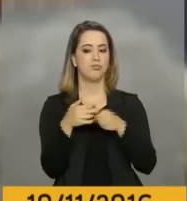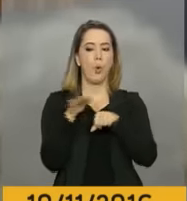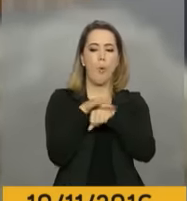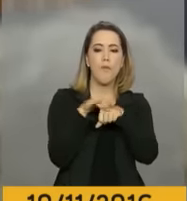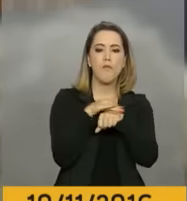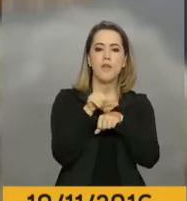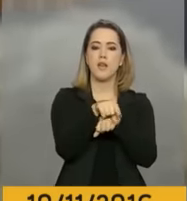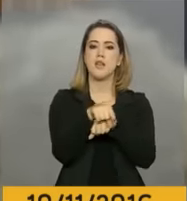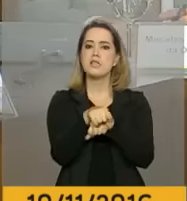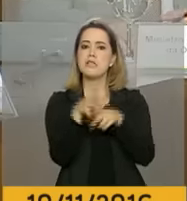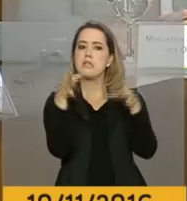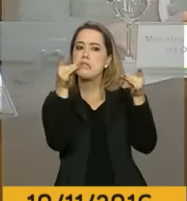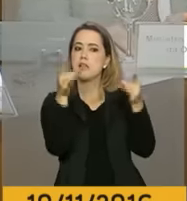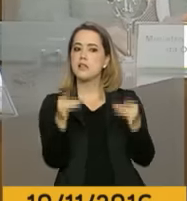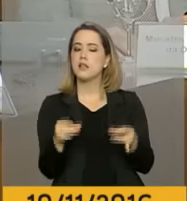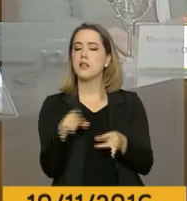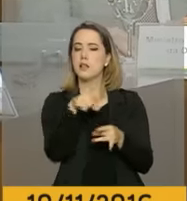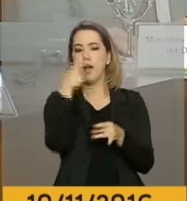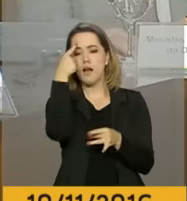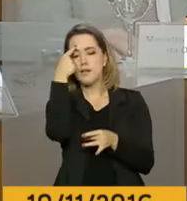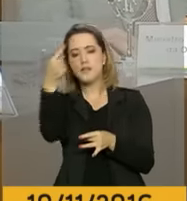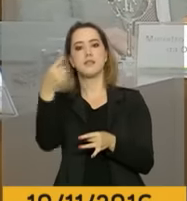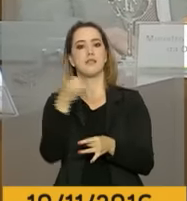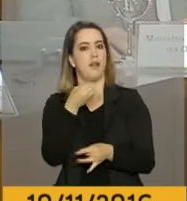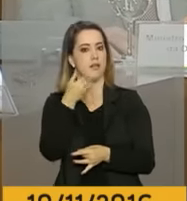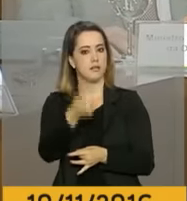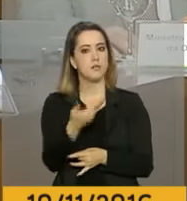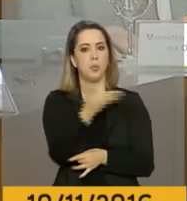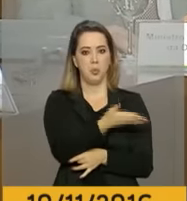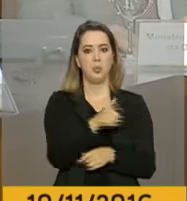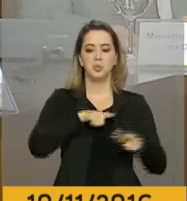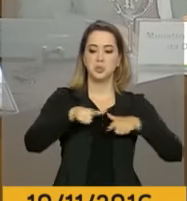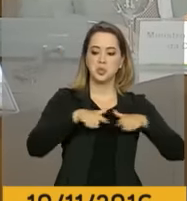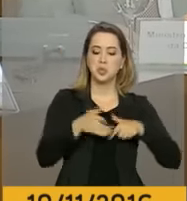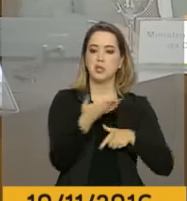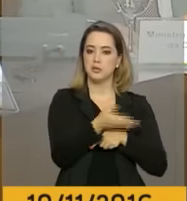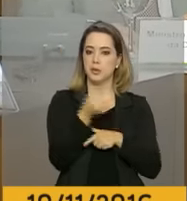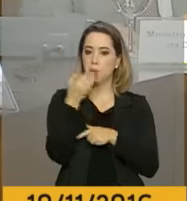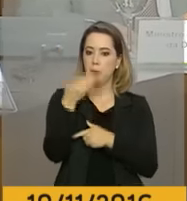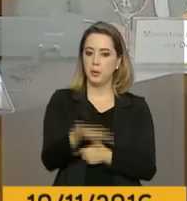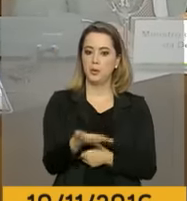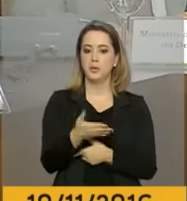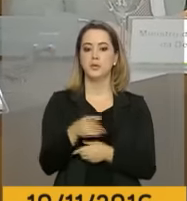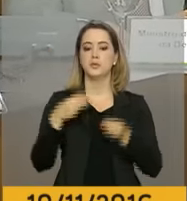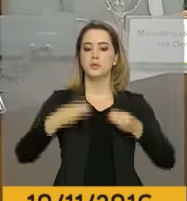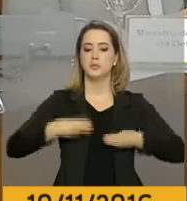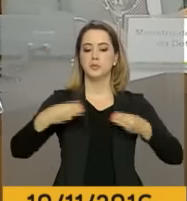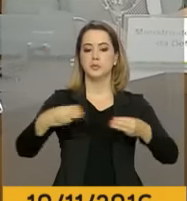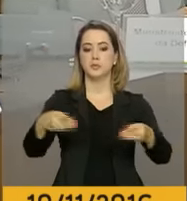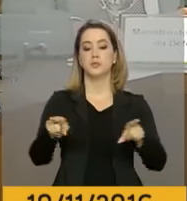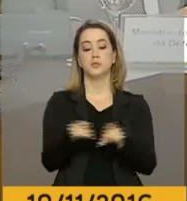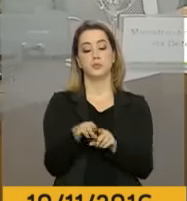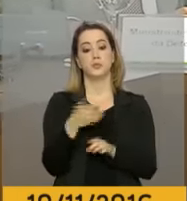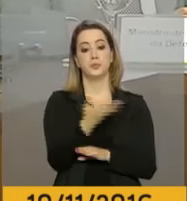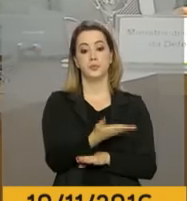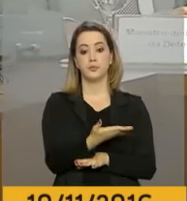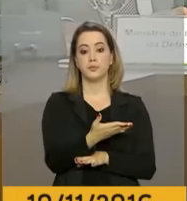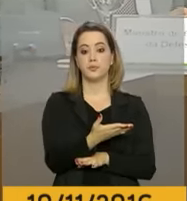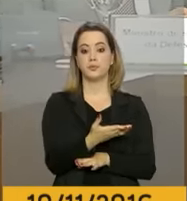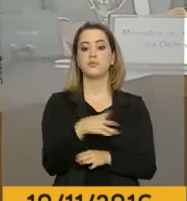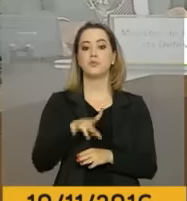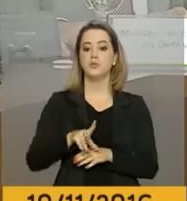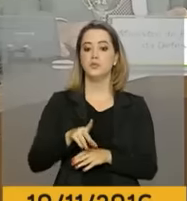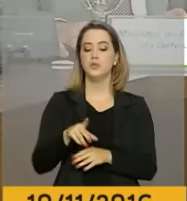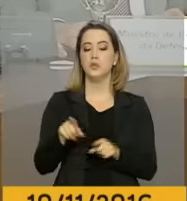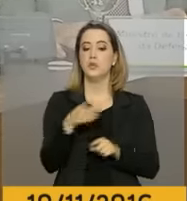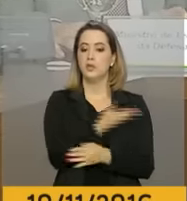suas ideias, não é? O seu trabalho, que tem sido extremamente produtivo no Ministério por ele